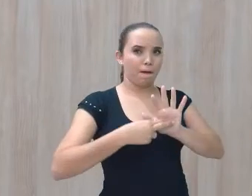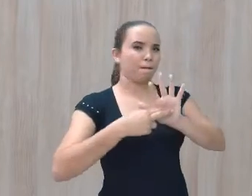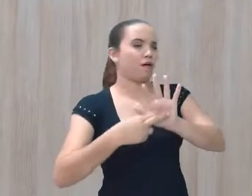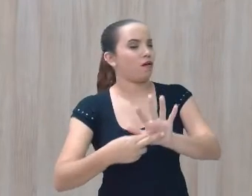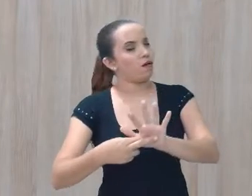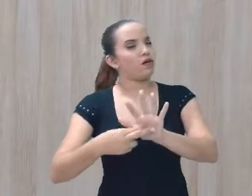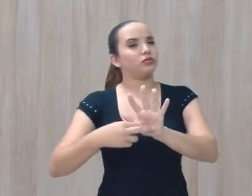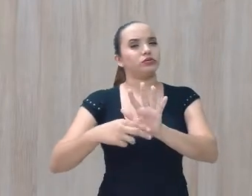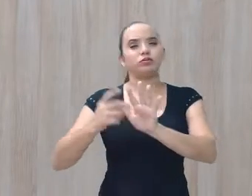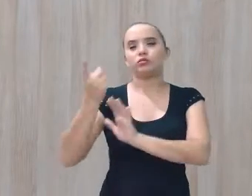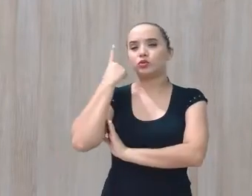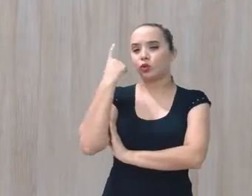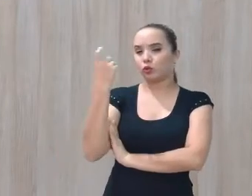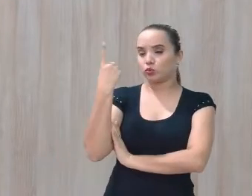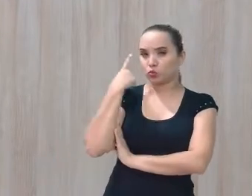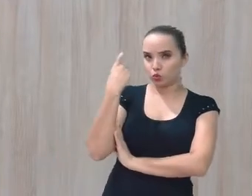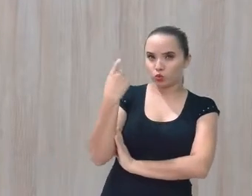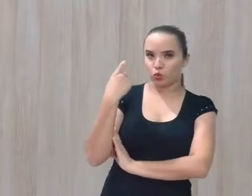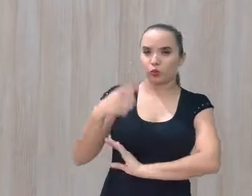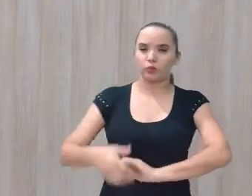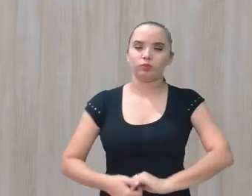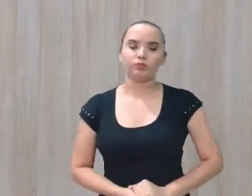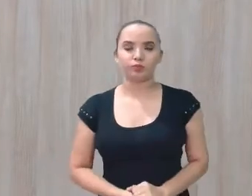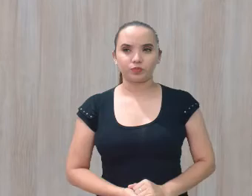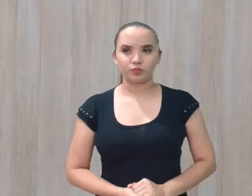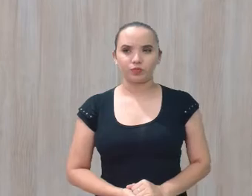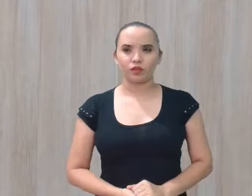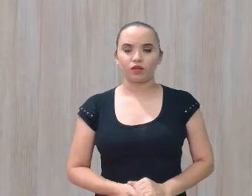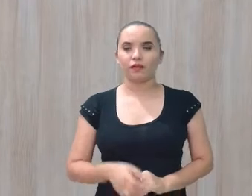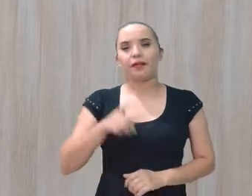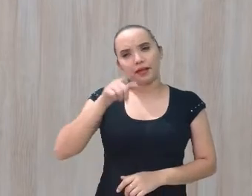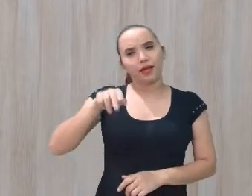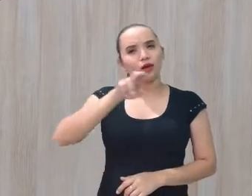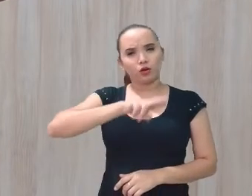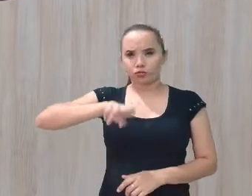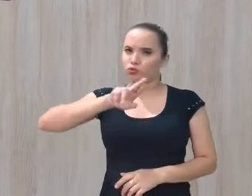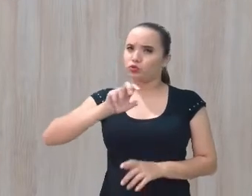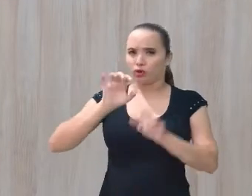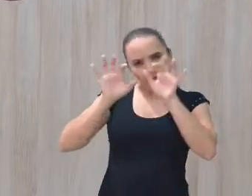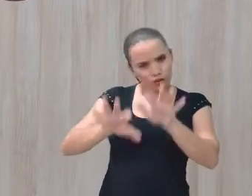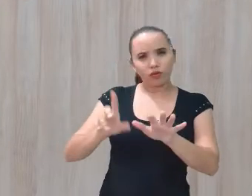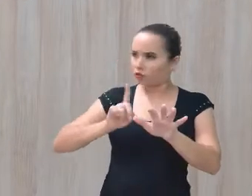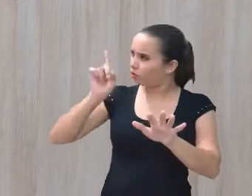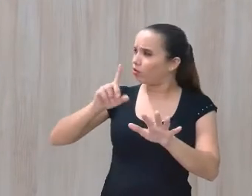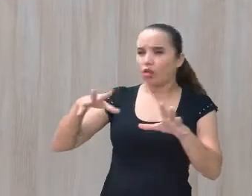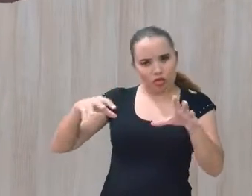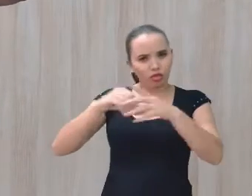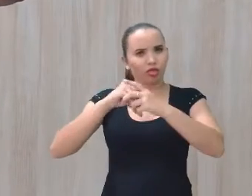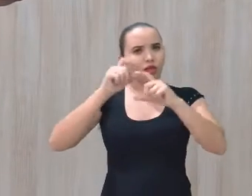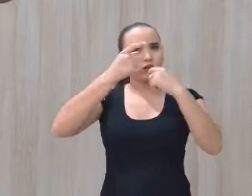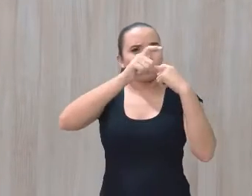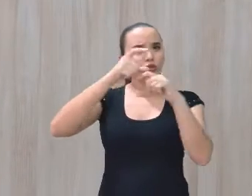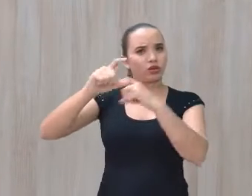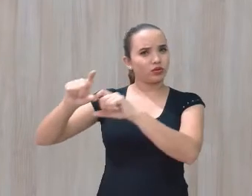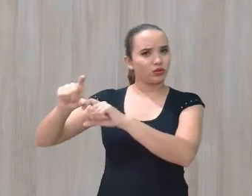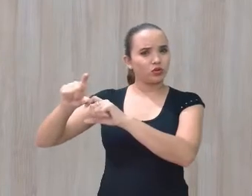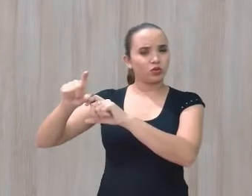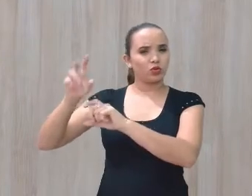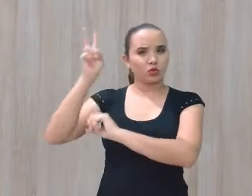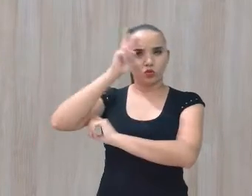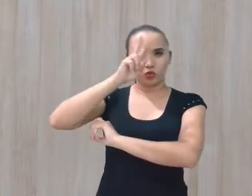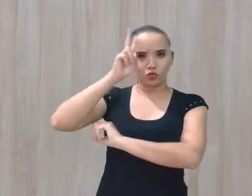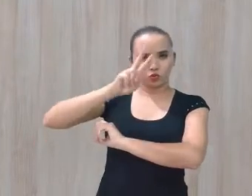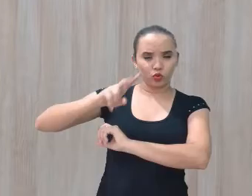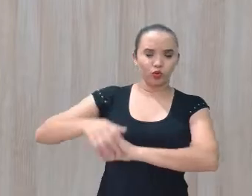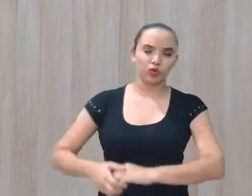estão colocadas aí, que elas são bem utilizadas dessa forma nas histórias em quadrinhos. Tá? Mas não